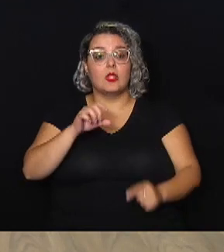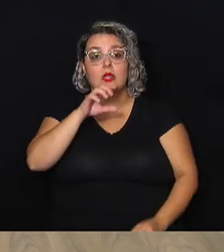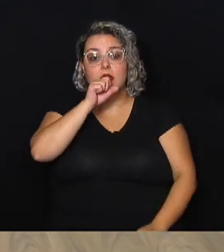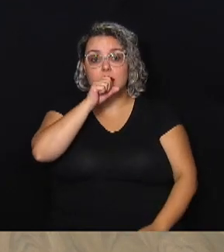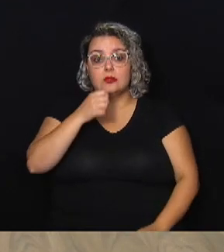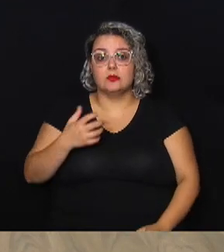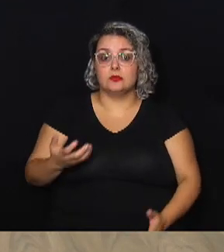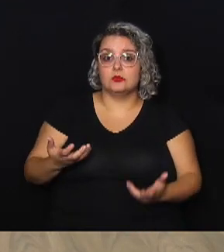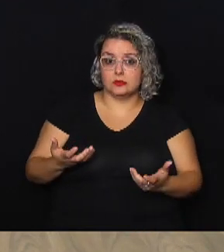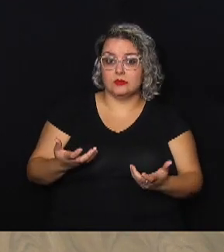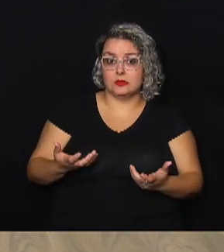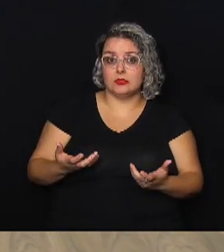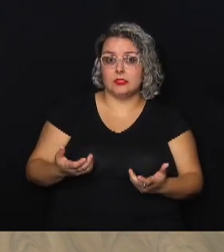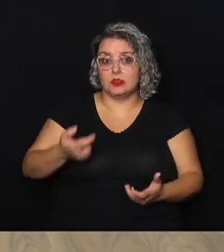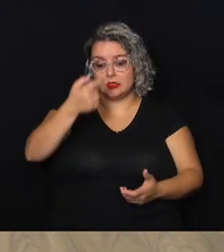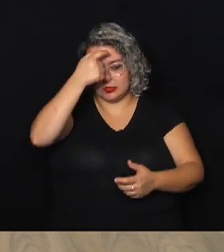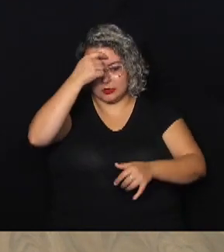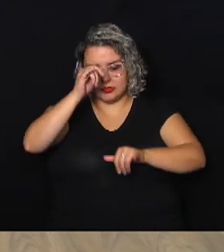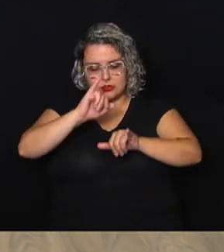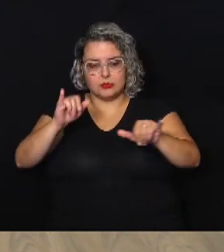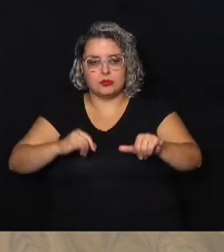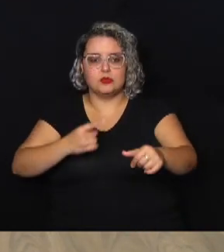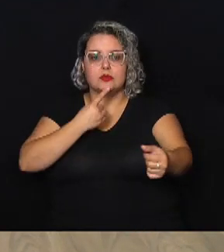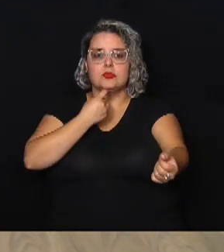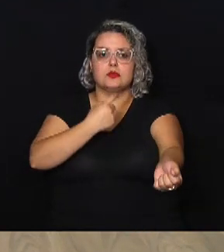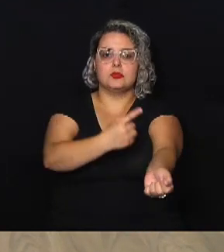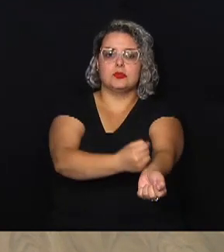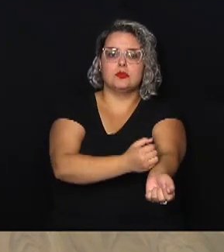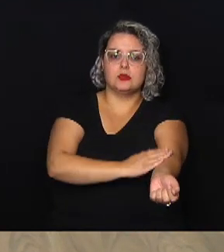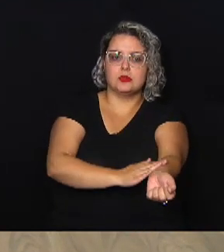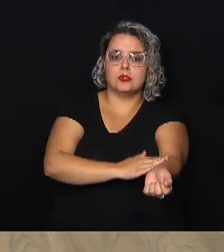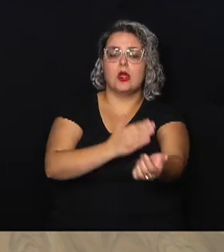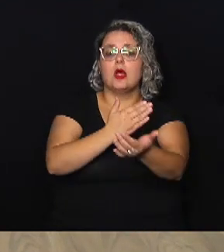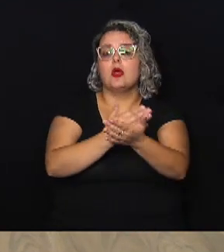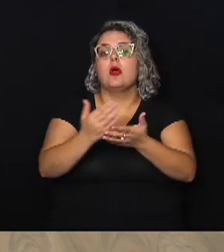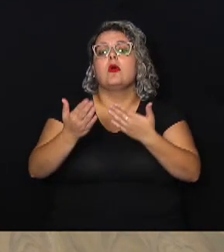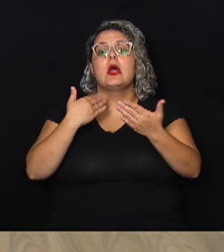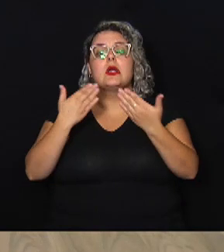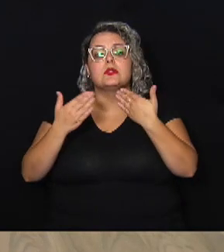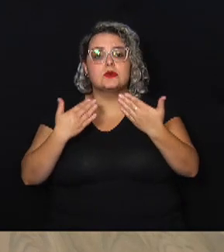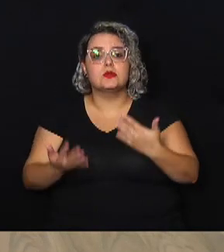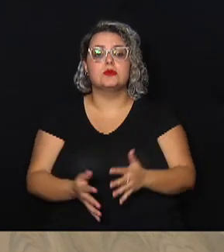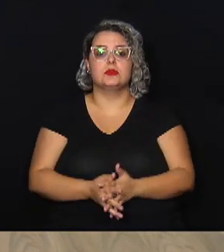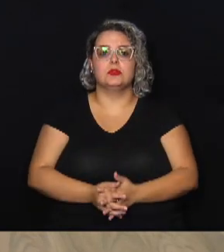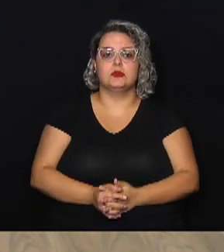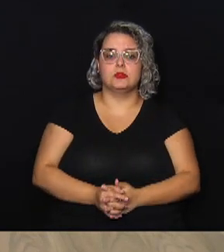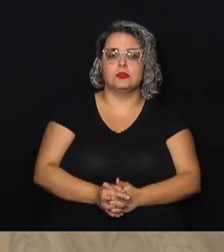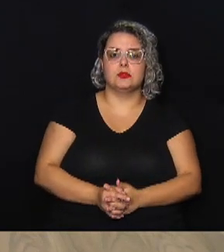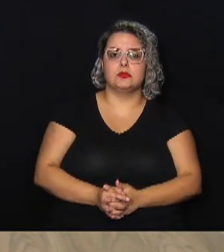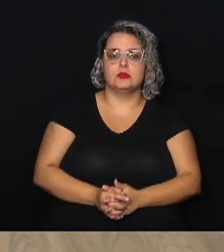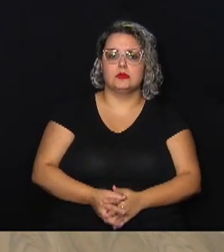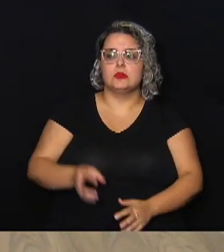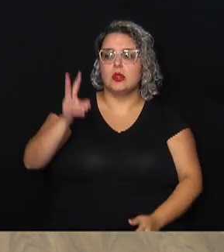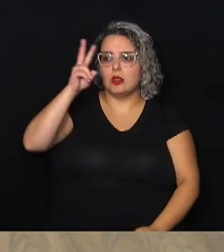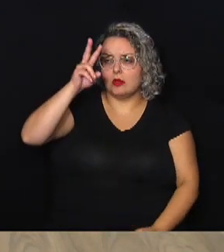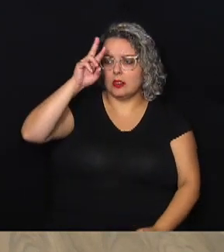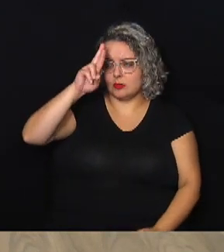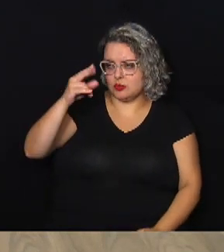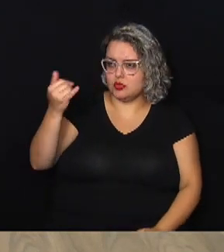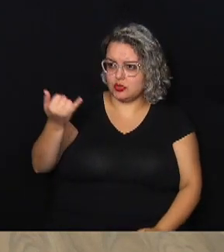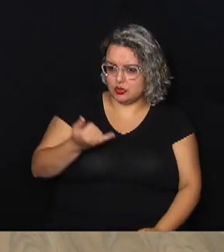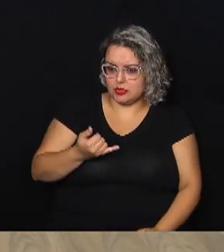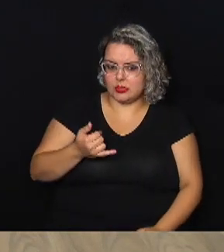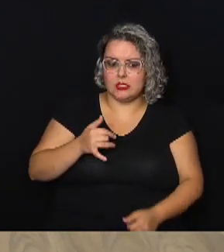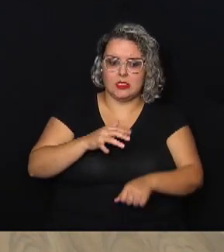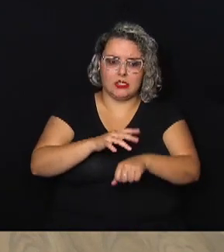é o de conscientização sobre a leucemia. Lá no começo da nossa conversa, eu lembro que o senhor disse que essa doença